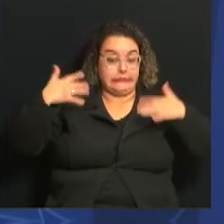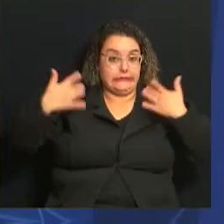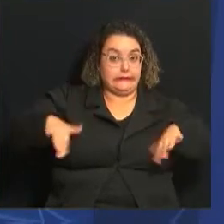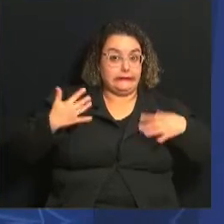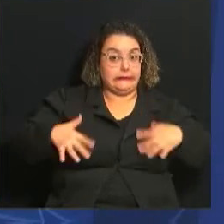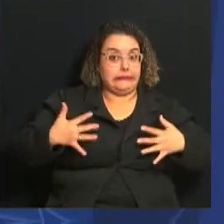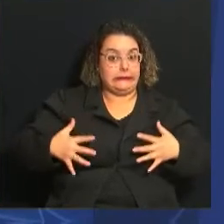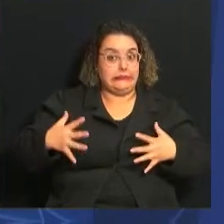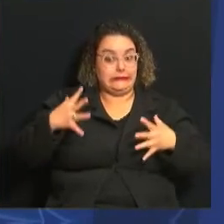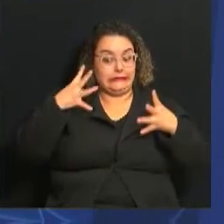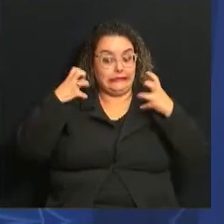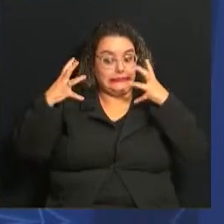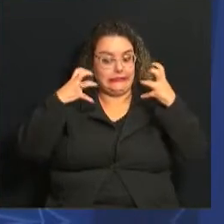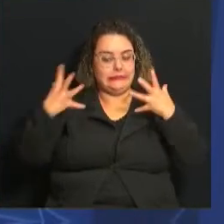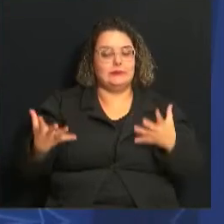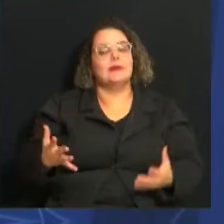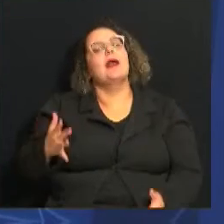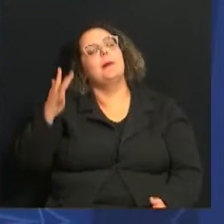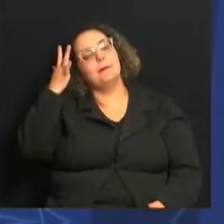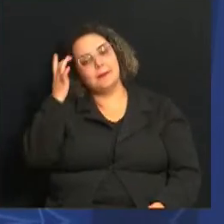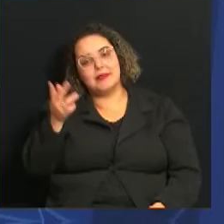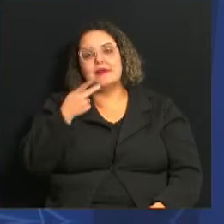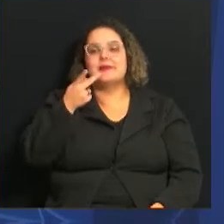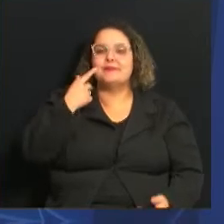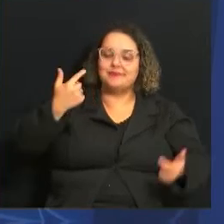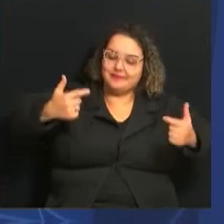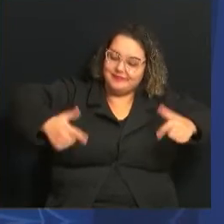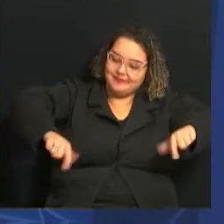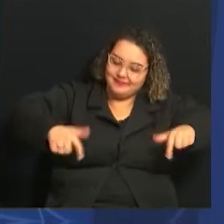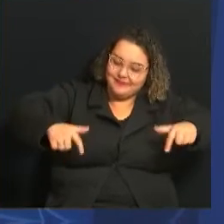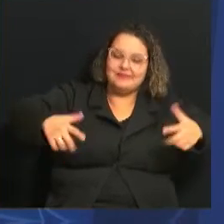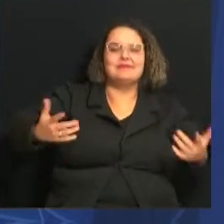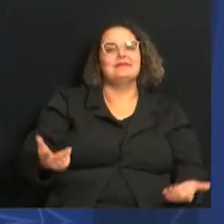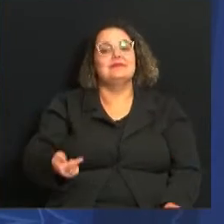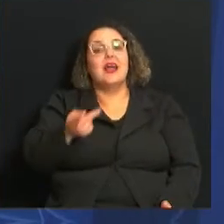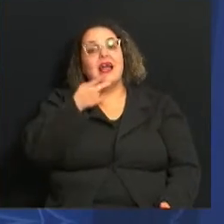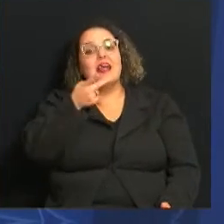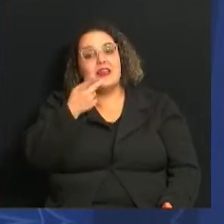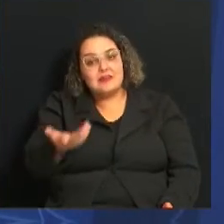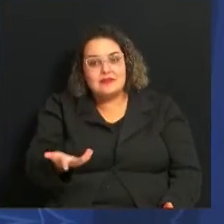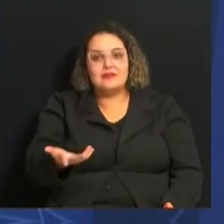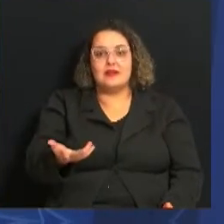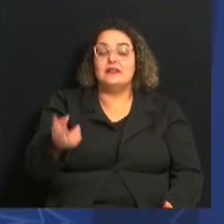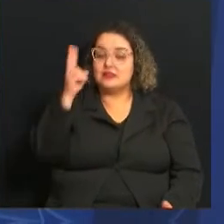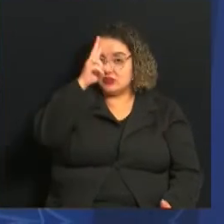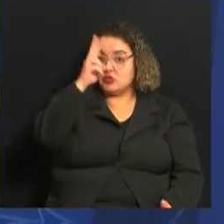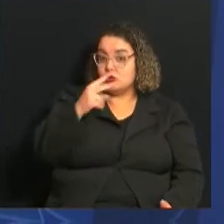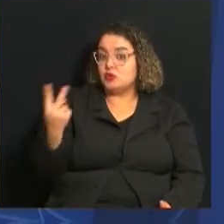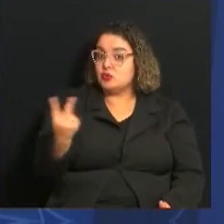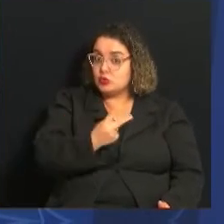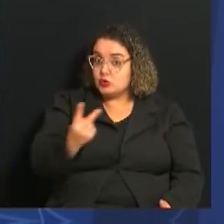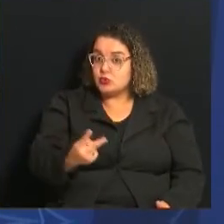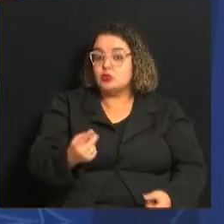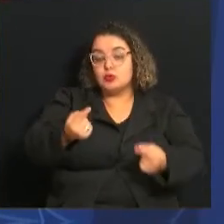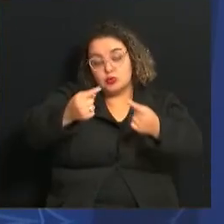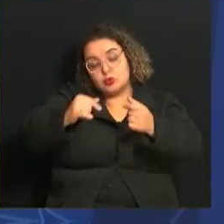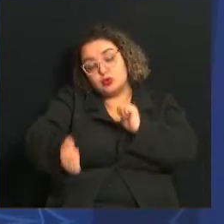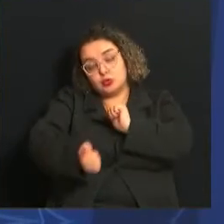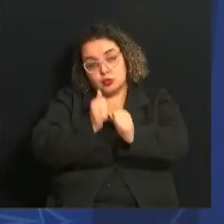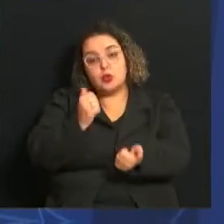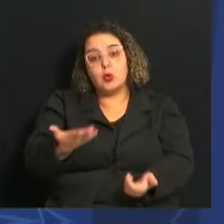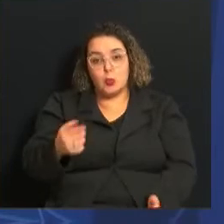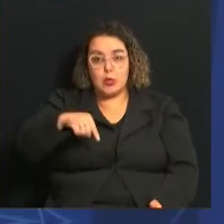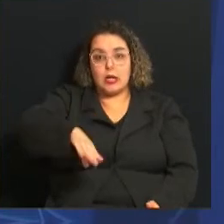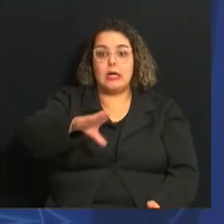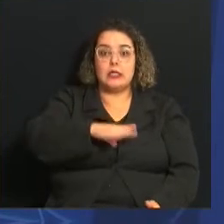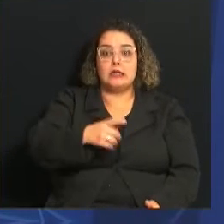E claro que amanhã a gente balança as redes e conta, né, a história dessas duas partidas. Aqui em Campinas, com o Guarani e